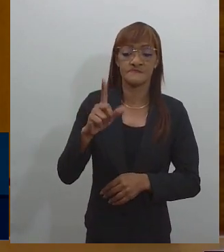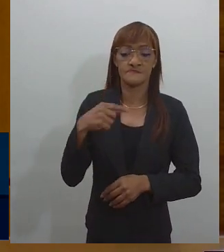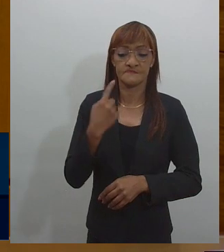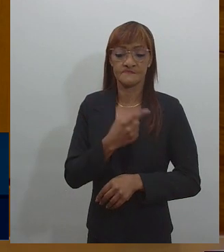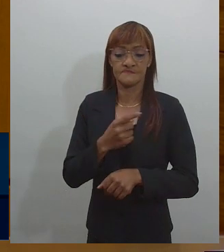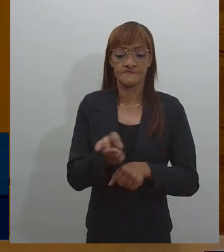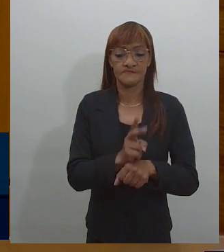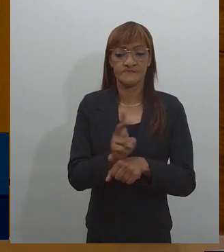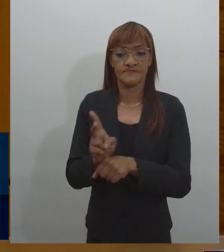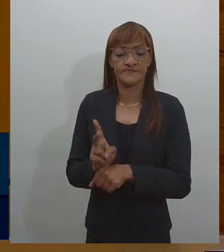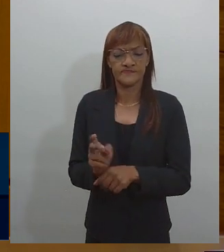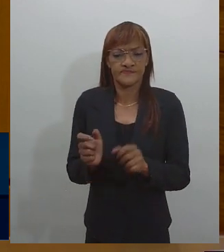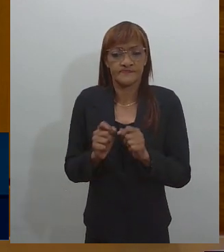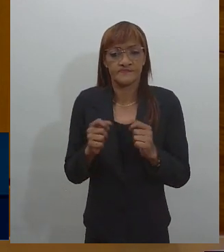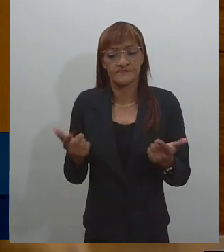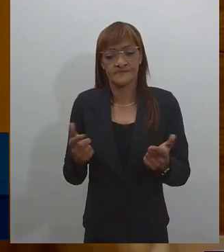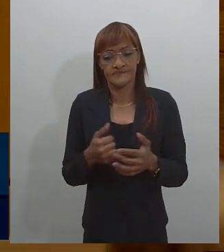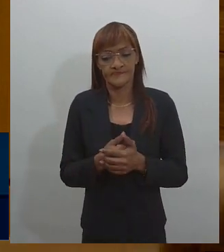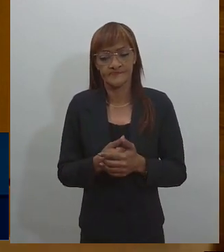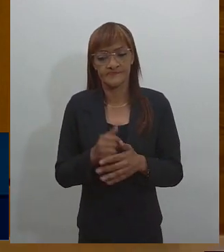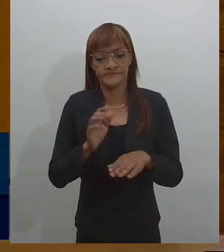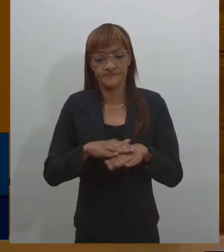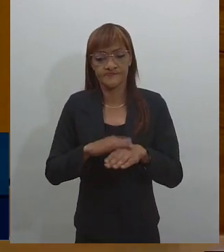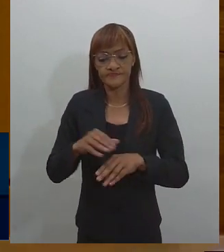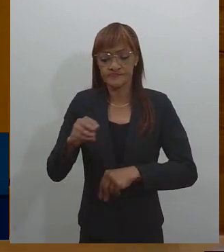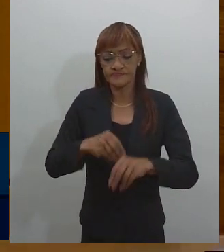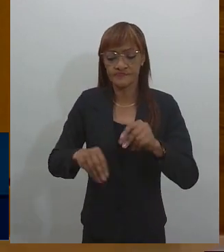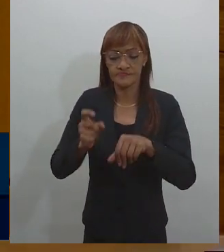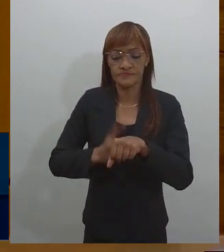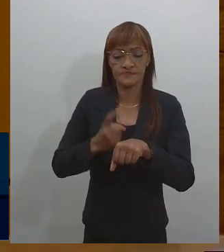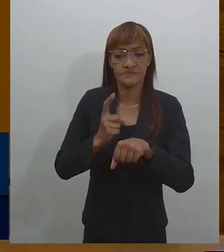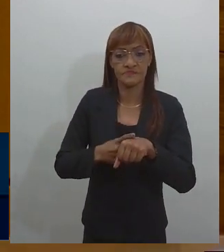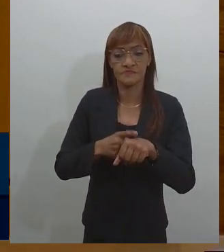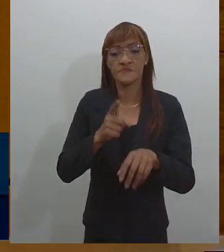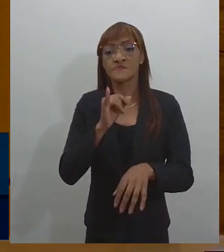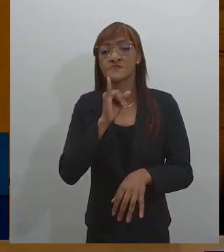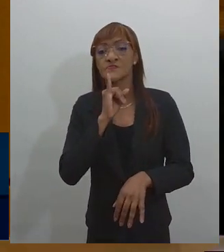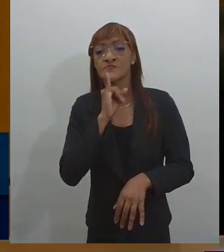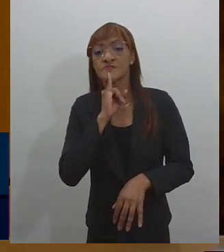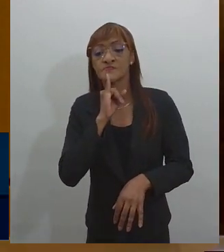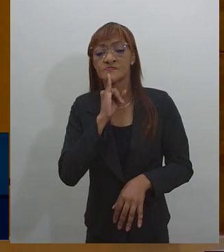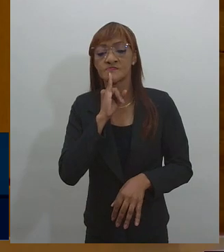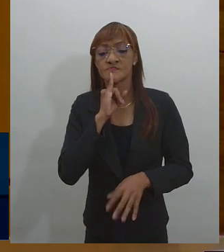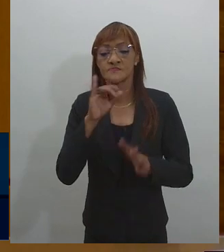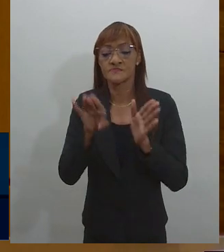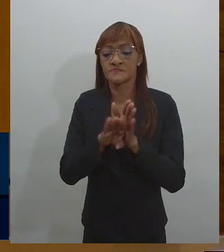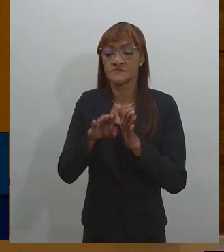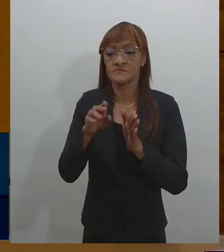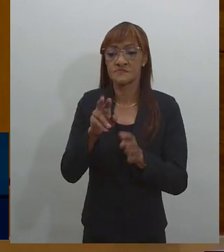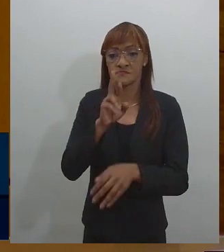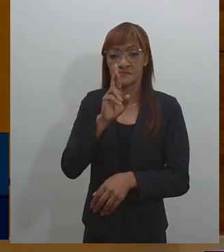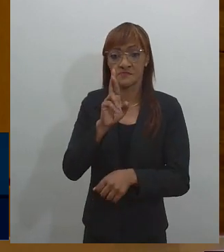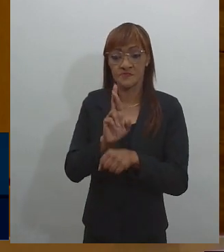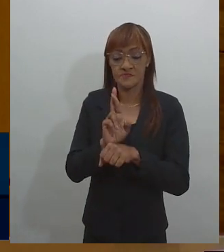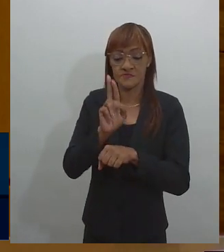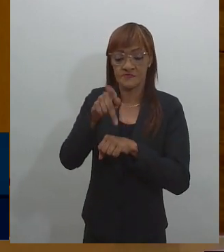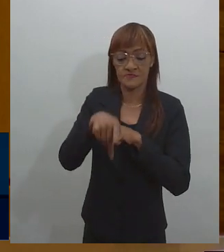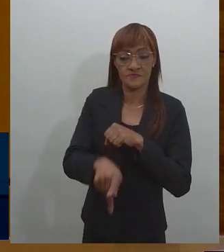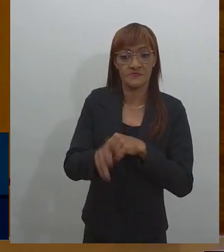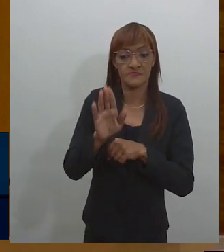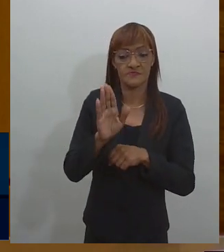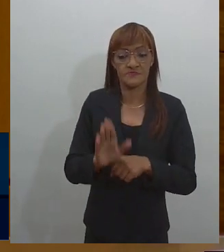saindo de Terra Dura em Itabaiana, chegando em Ribeirópolis. Ribeirópolis, Nossa Senhora Aparecida, Nossa Senhora Aparecida,